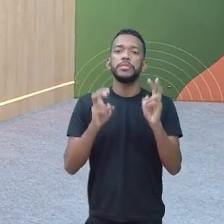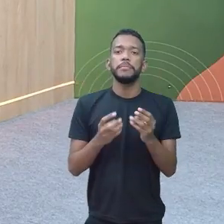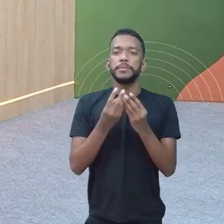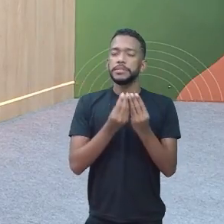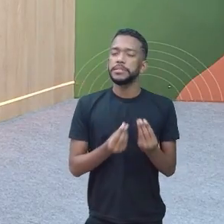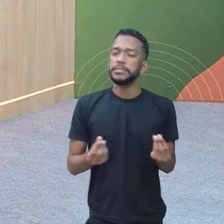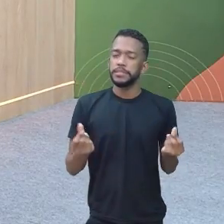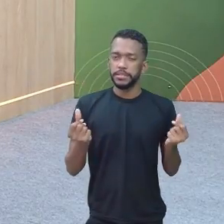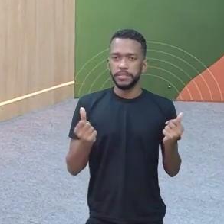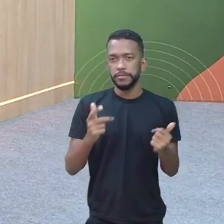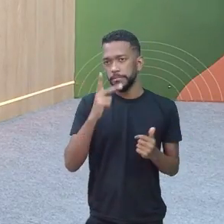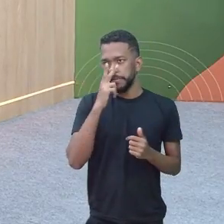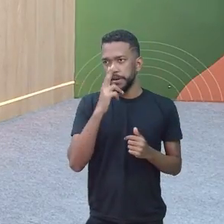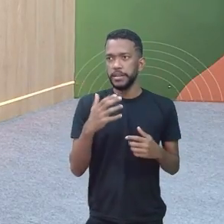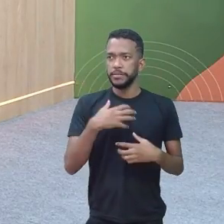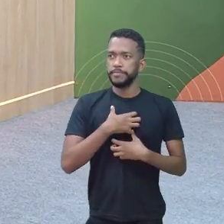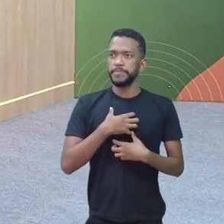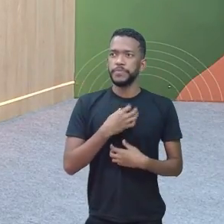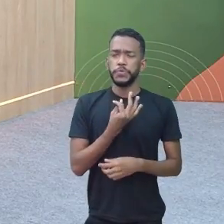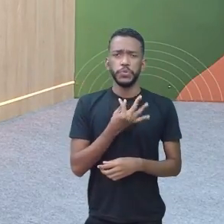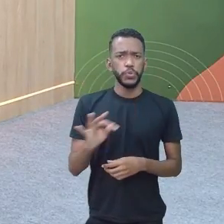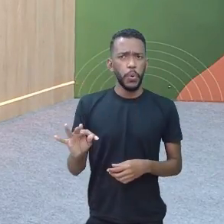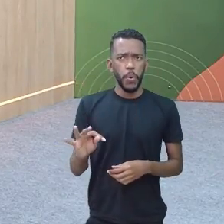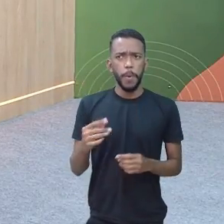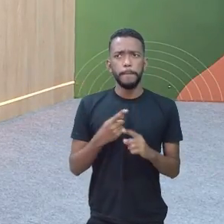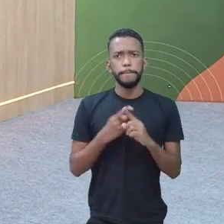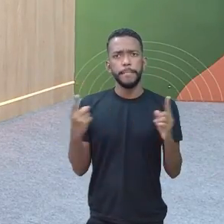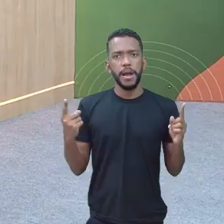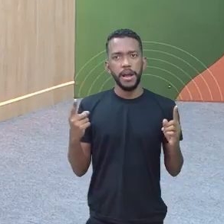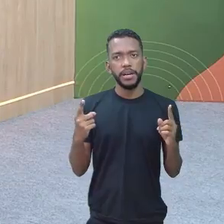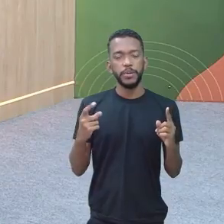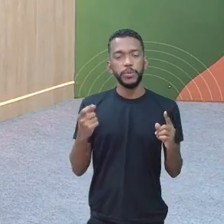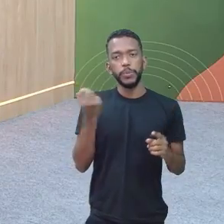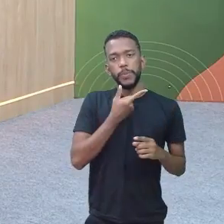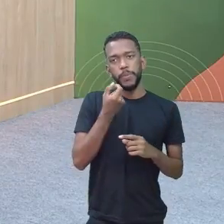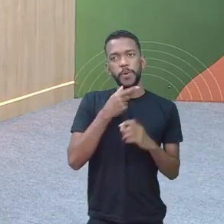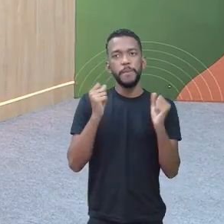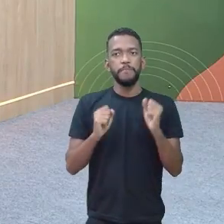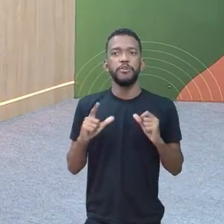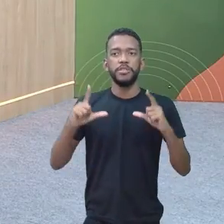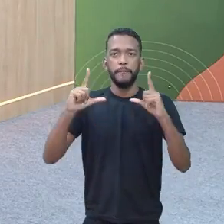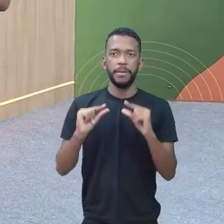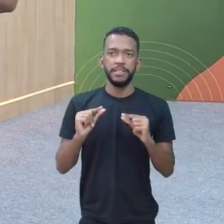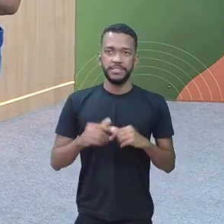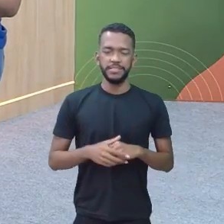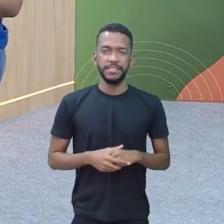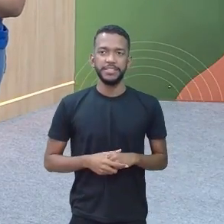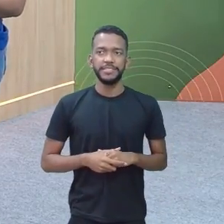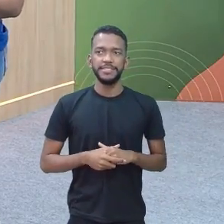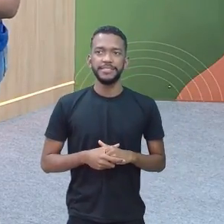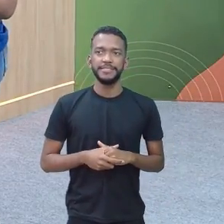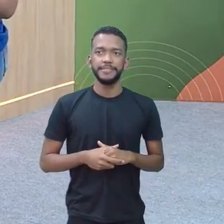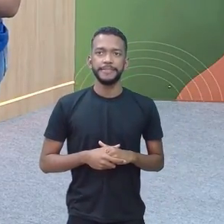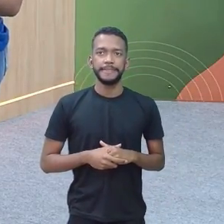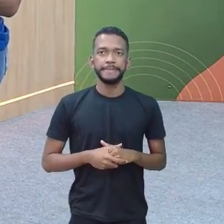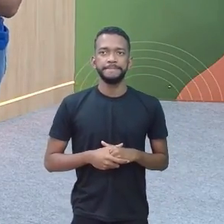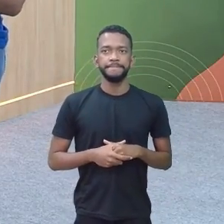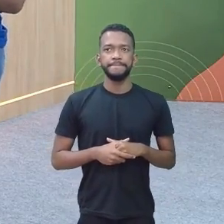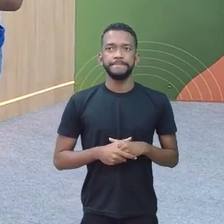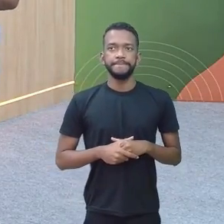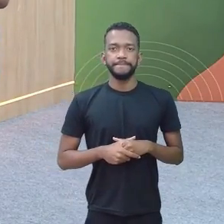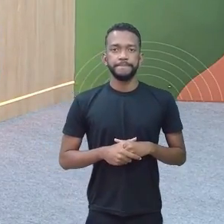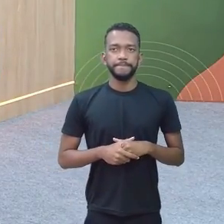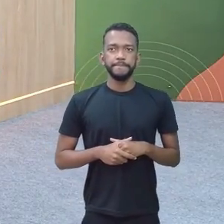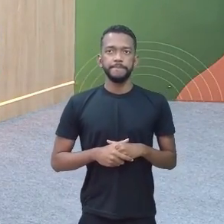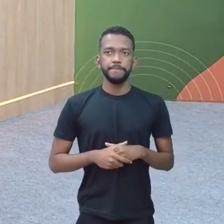seriam dolorosos de discutir, mas que com o humor podem ser amenizados. Tá certo? E de